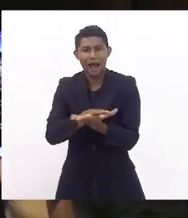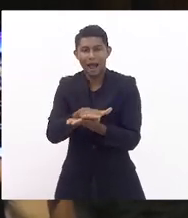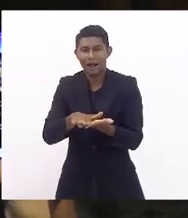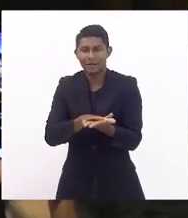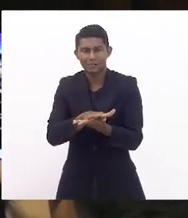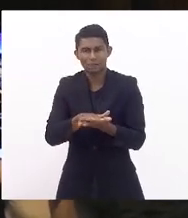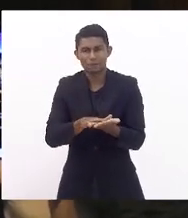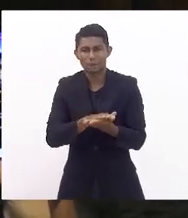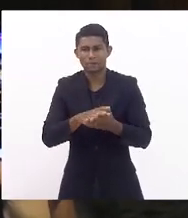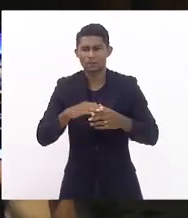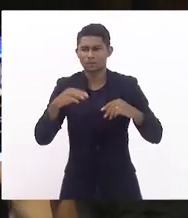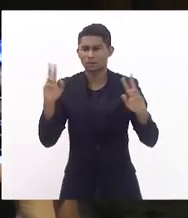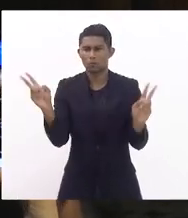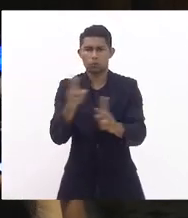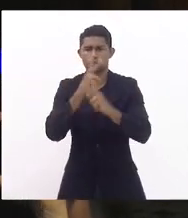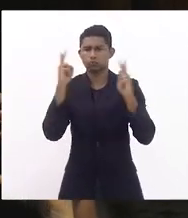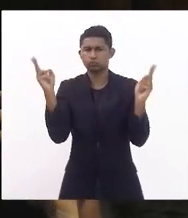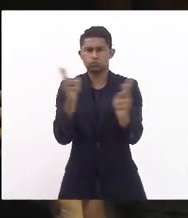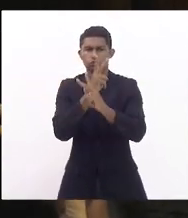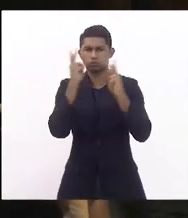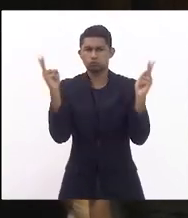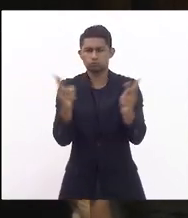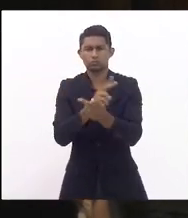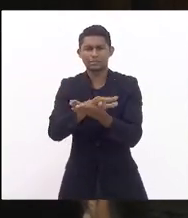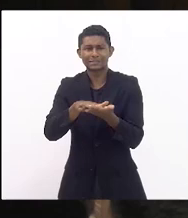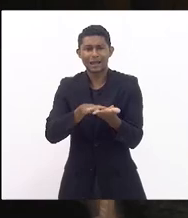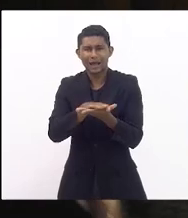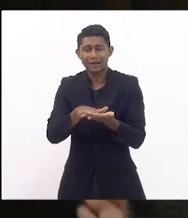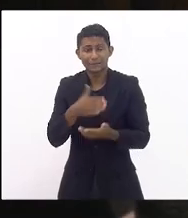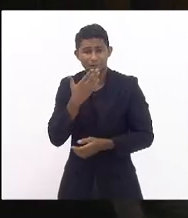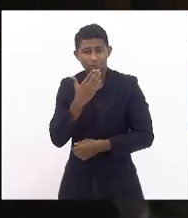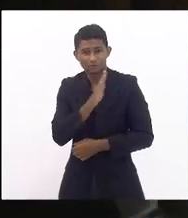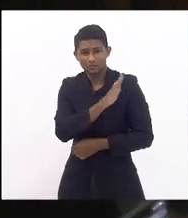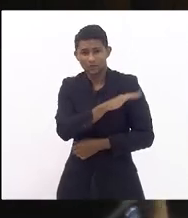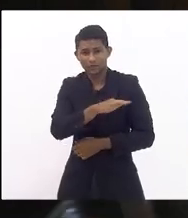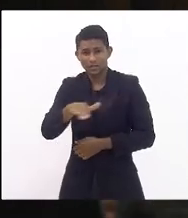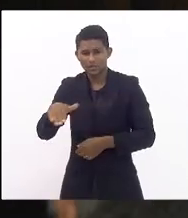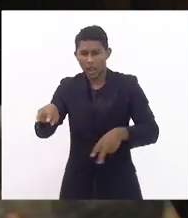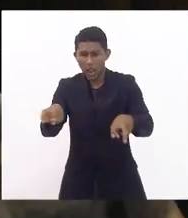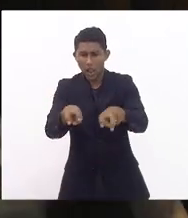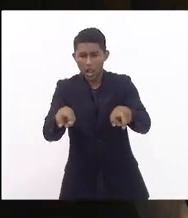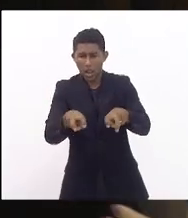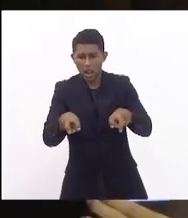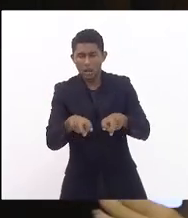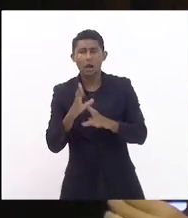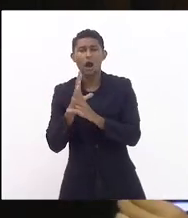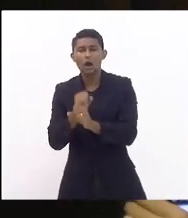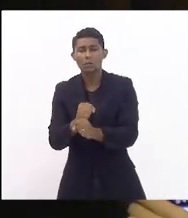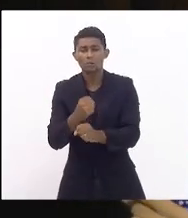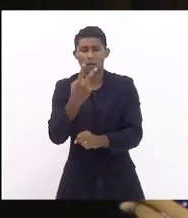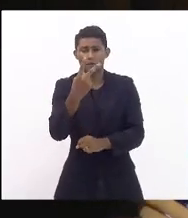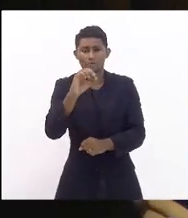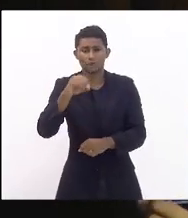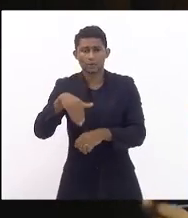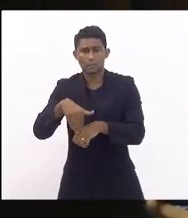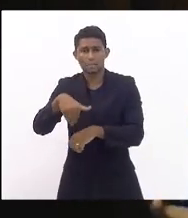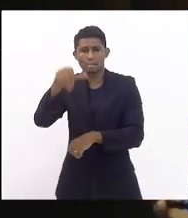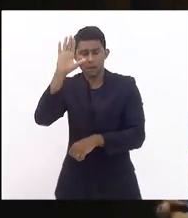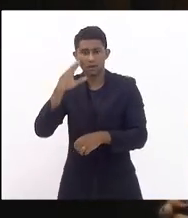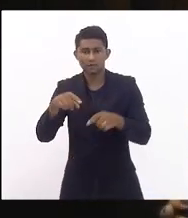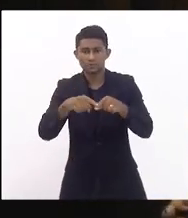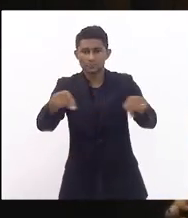nenhuma ventilação, mais de 20 crianças aglomeradas numa salinha tão pequena,